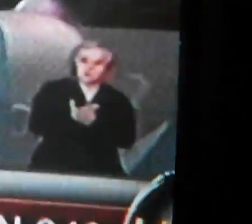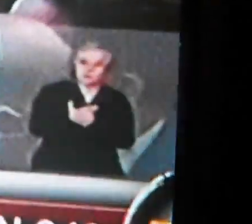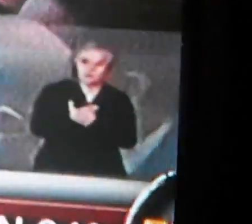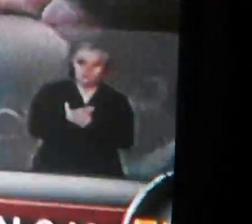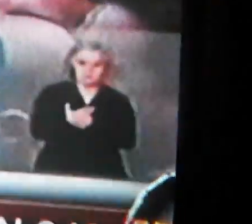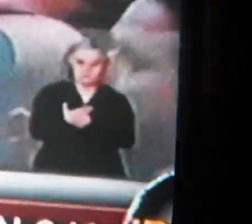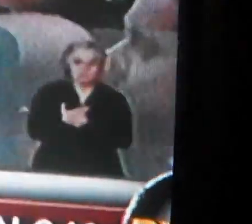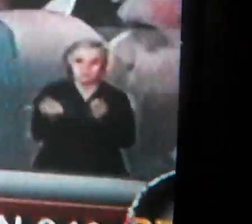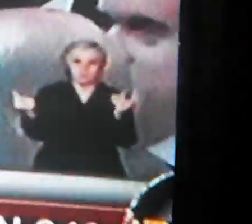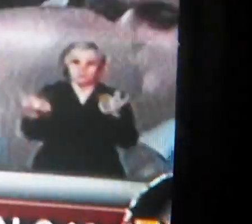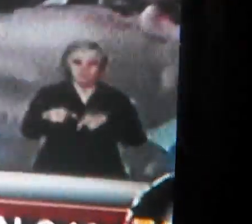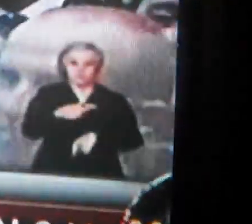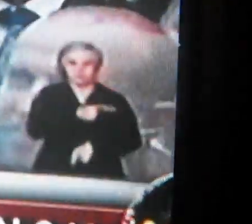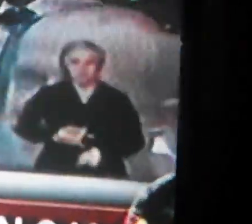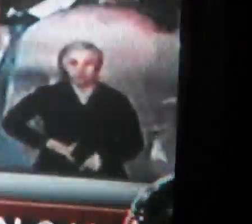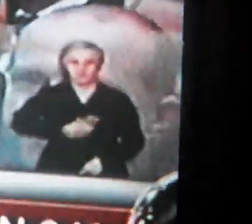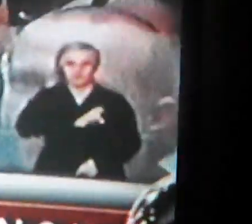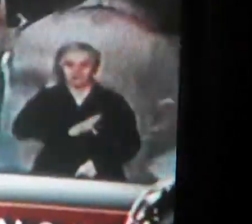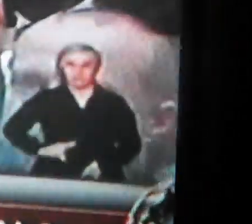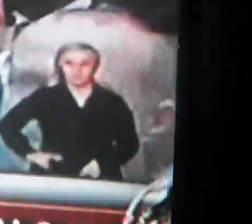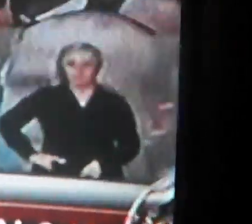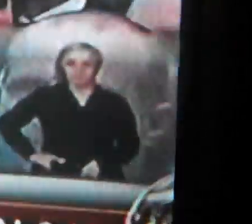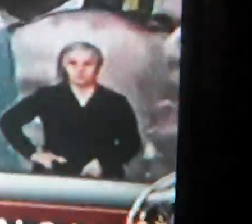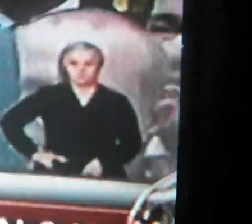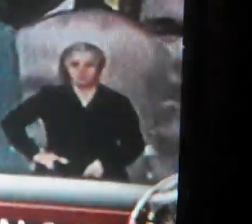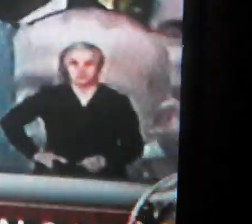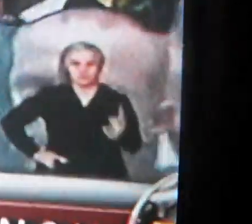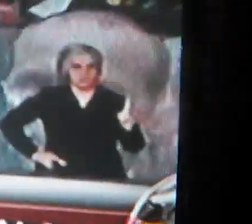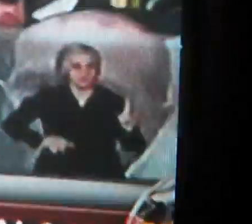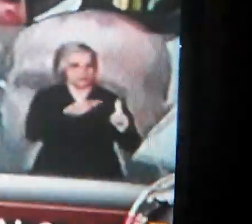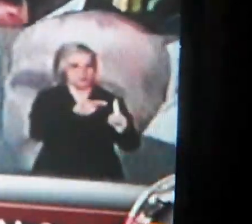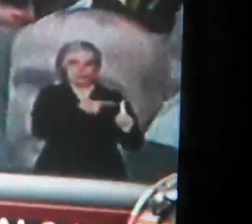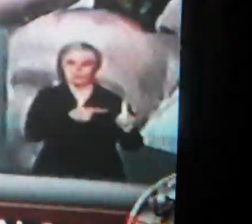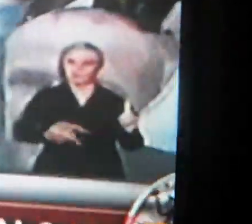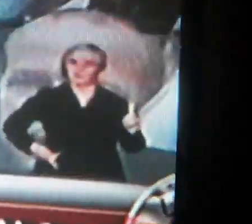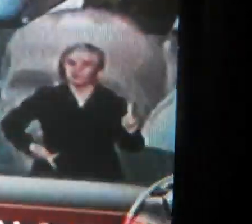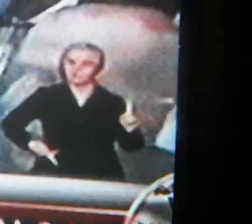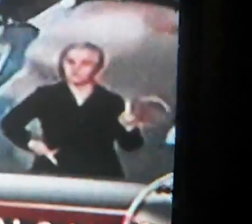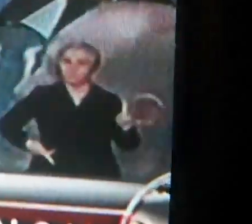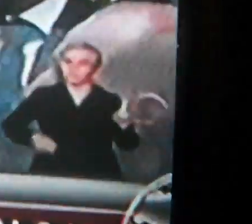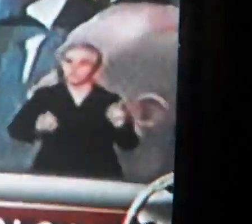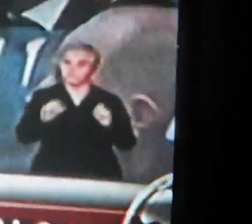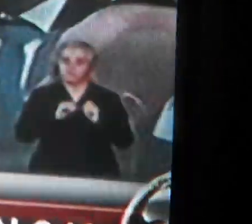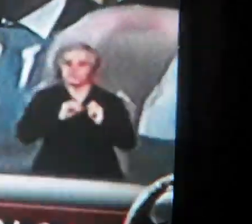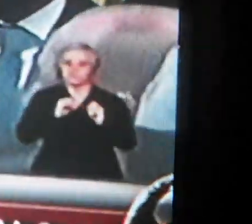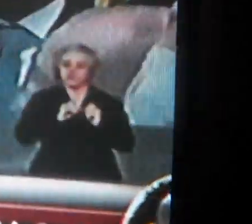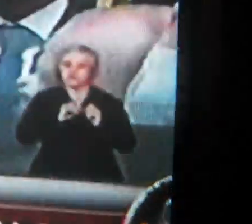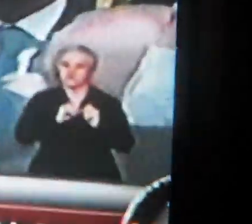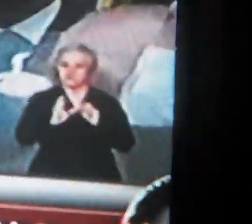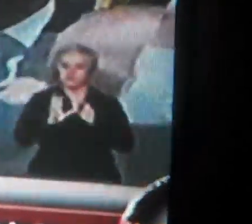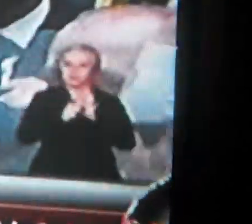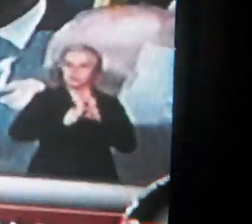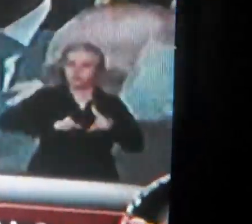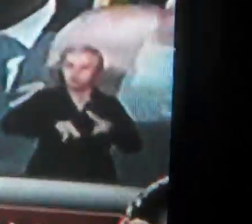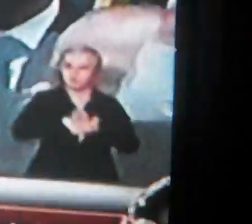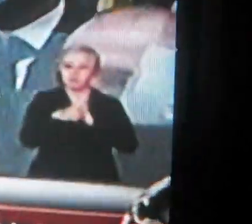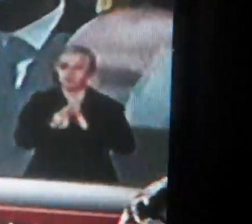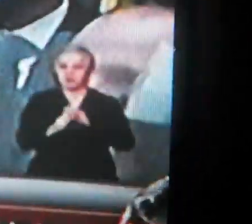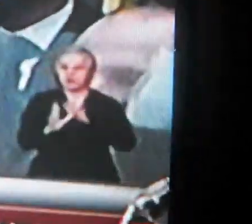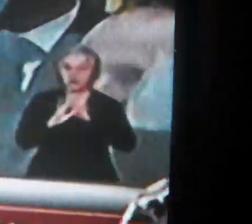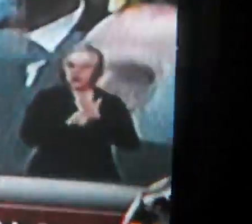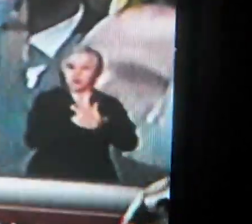processo contra a presidente da República, uma presidente que cometeu pedaladas fiscais, gerou